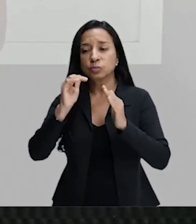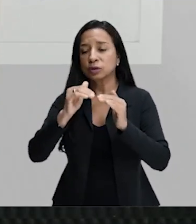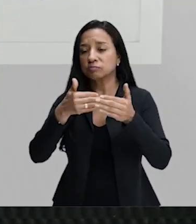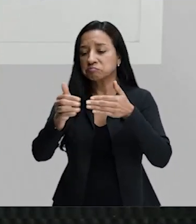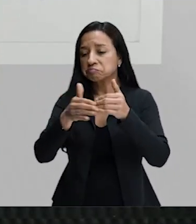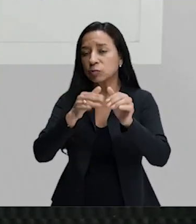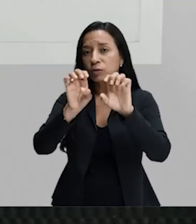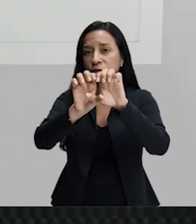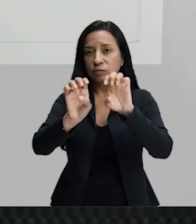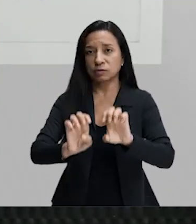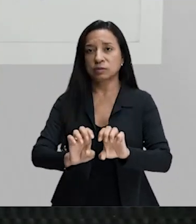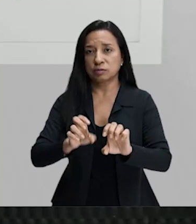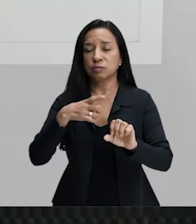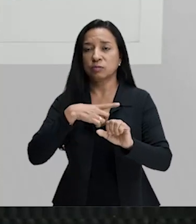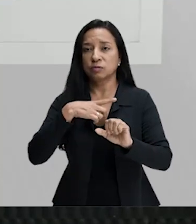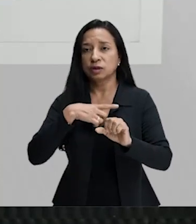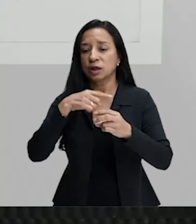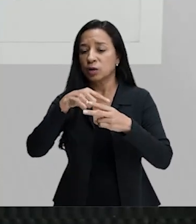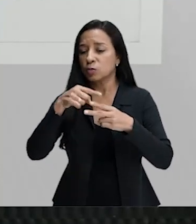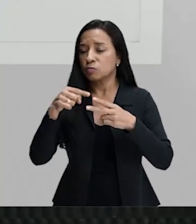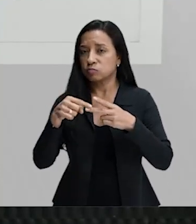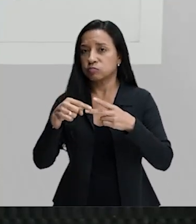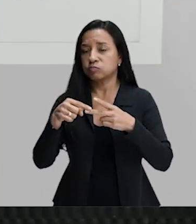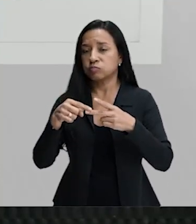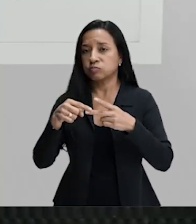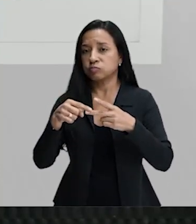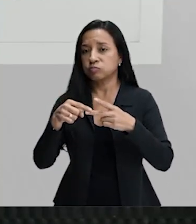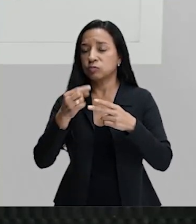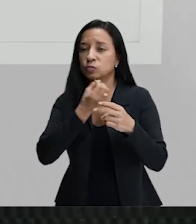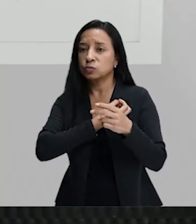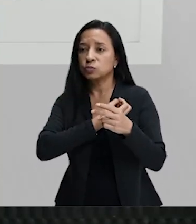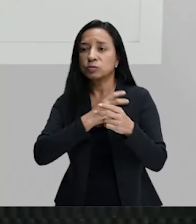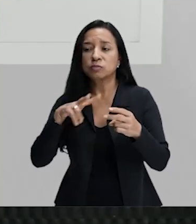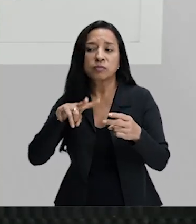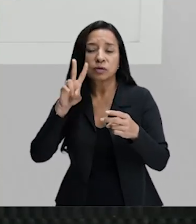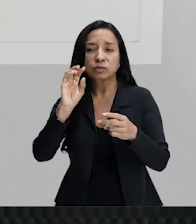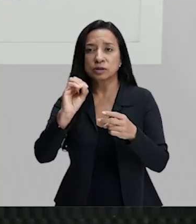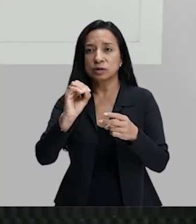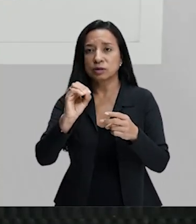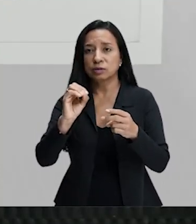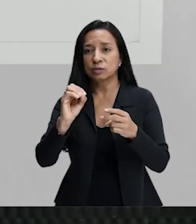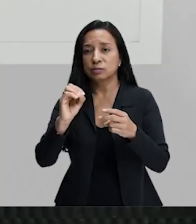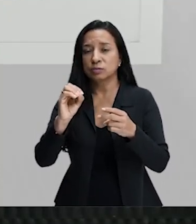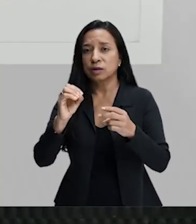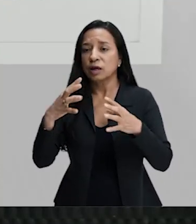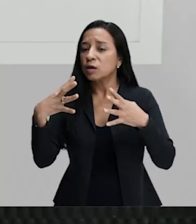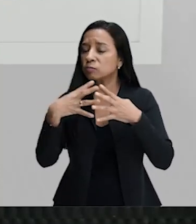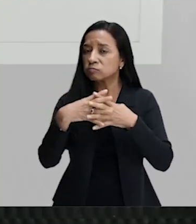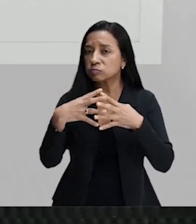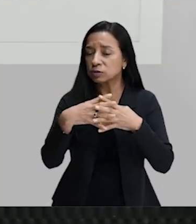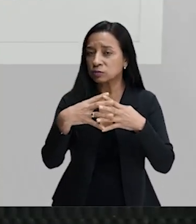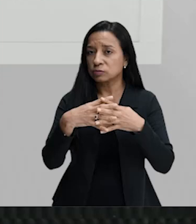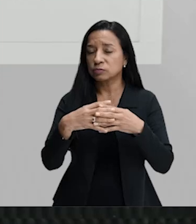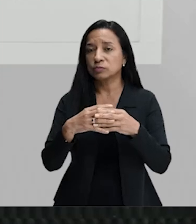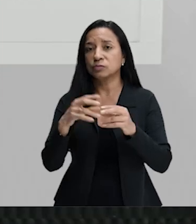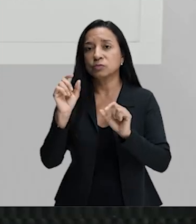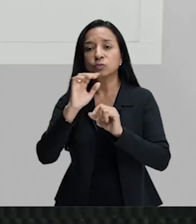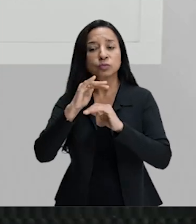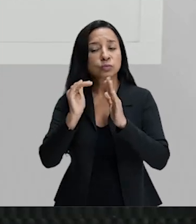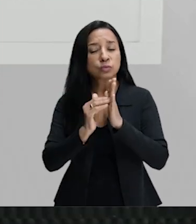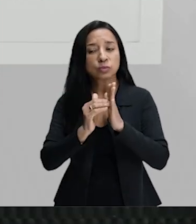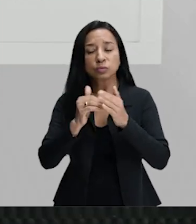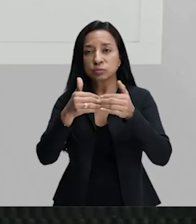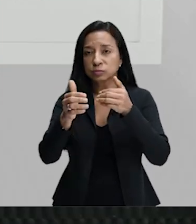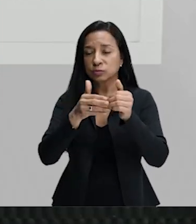equação possui pelo menos uma raiz complexa, real ou complexa. Tá? Então, toda e